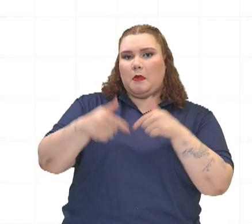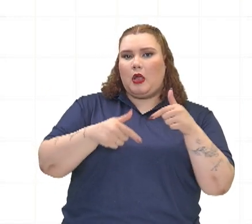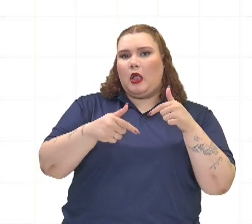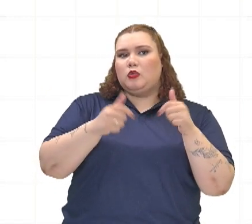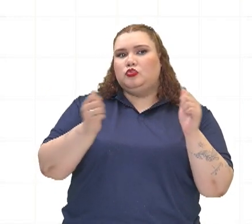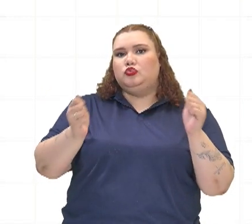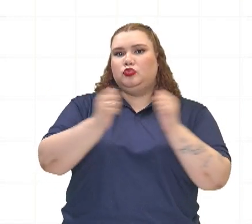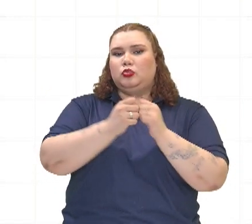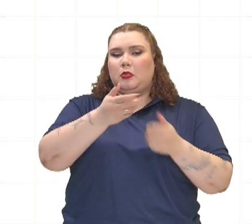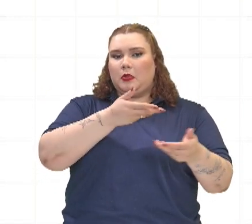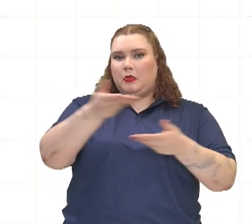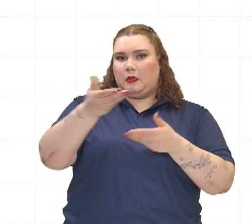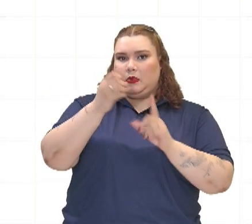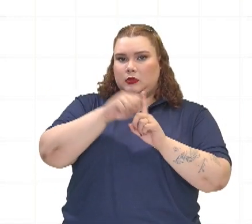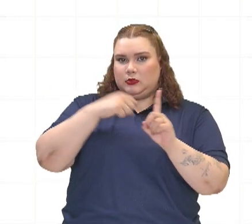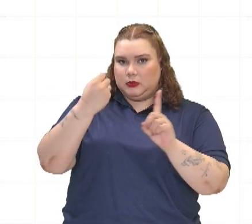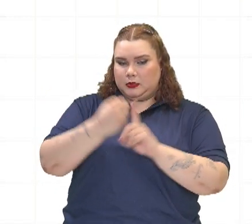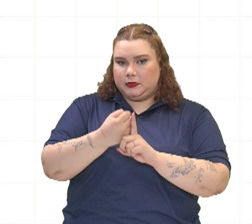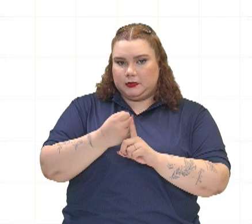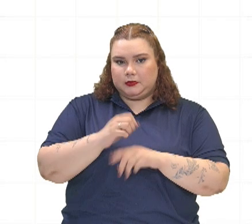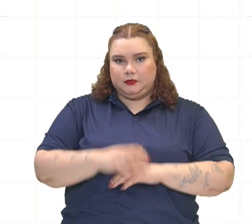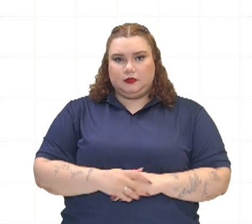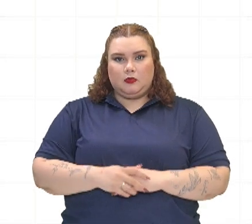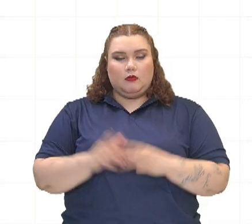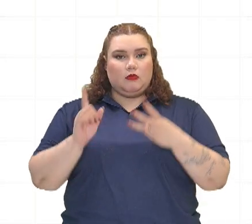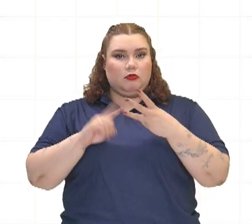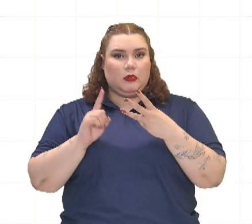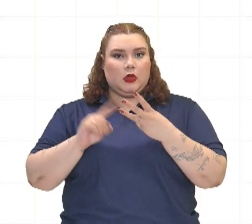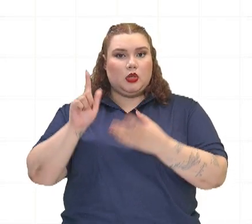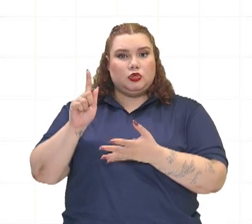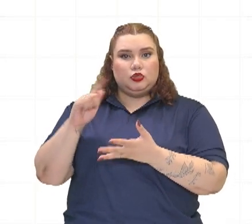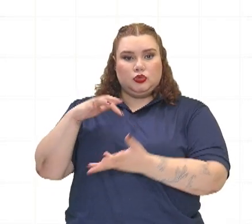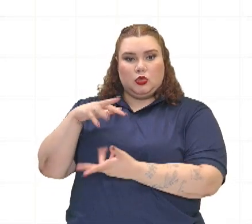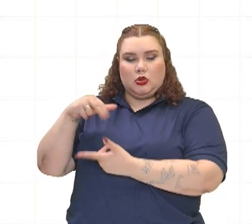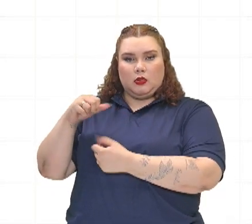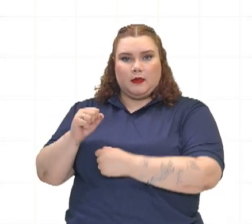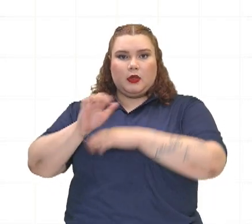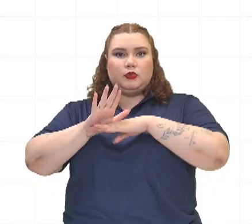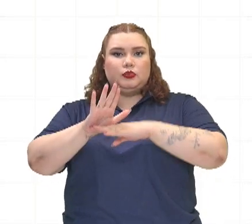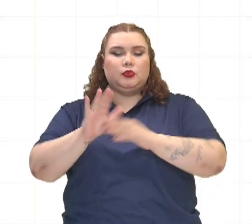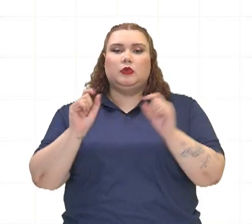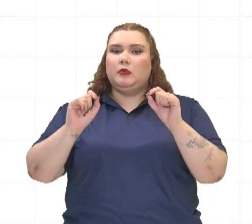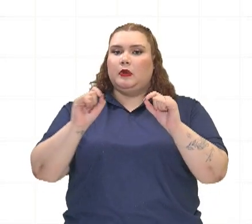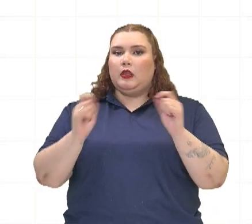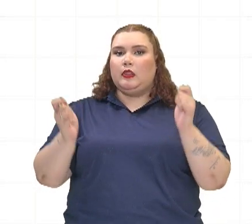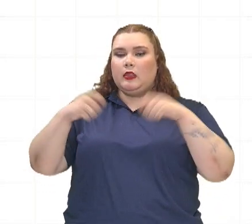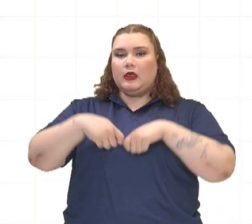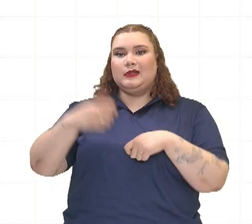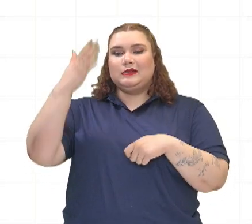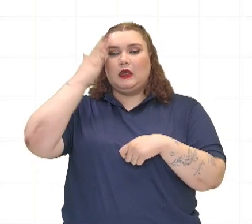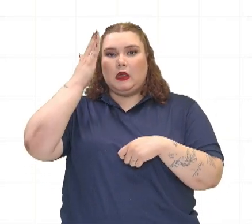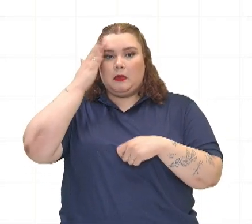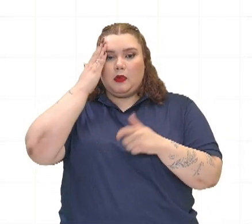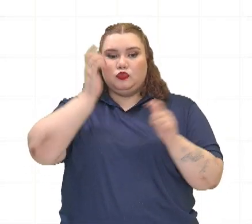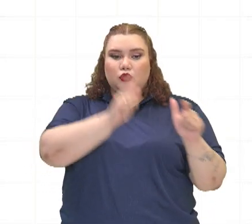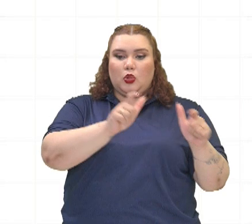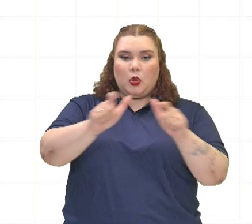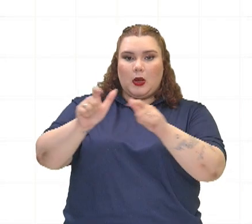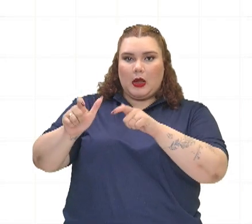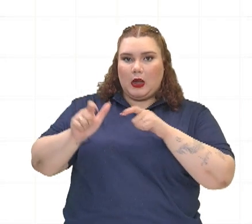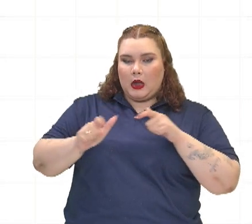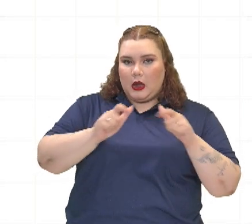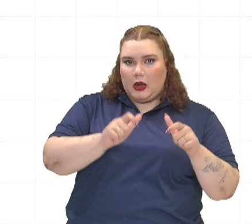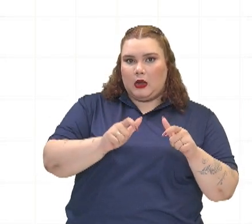essas sociedades. A geografia ajuda justamente ao quê? A mapear essas